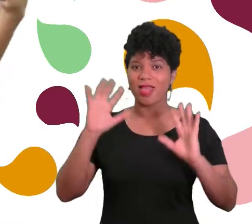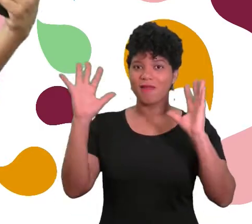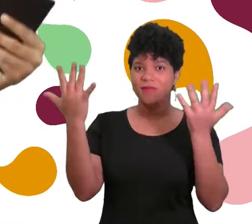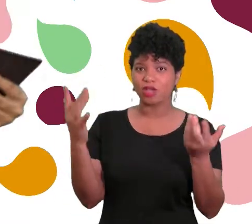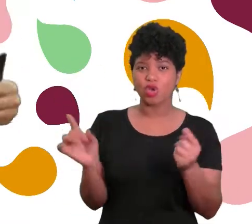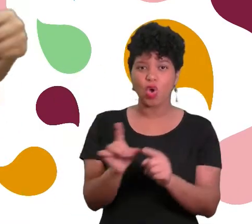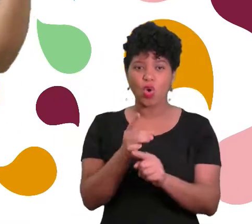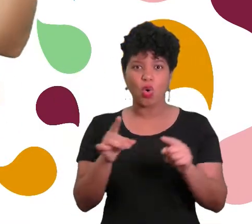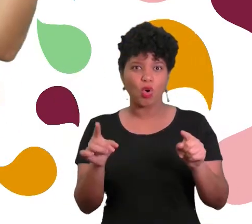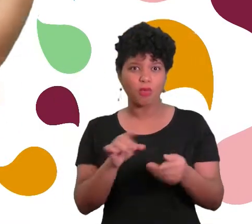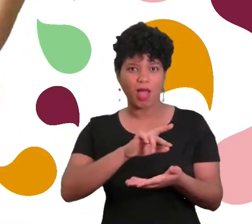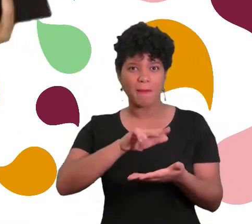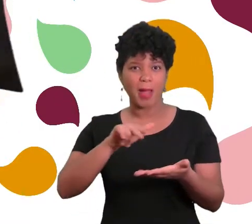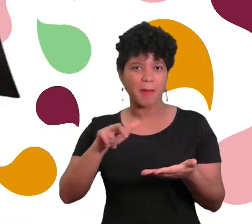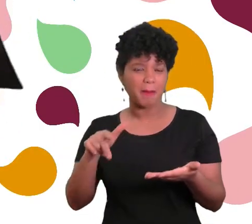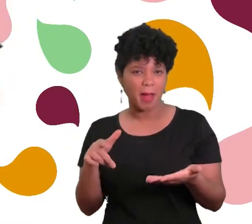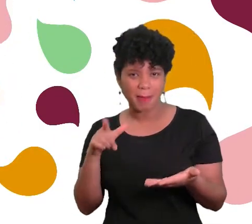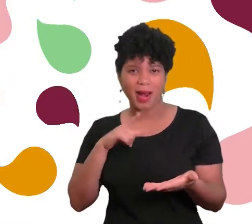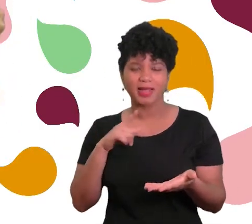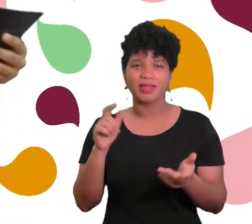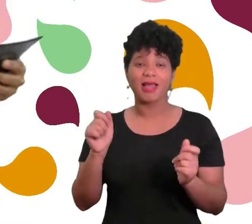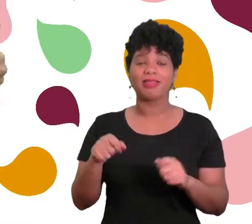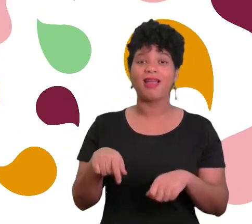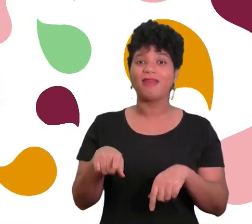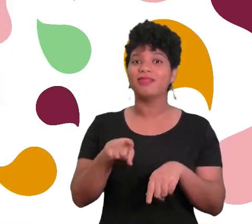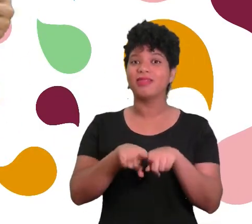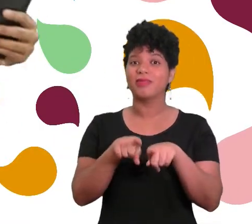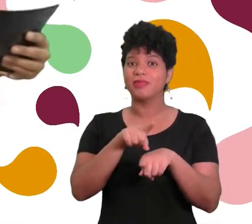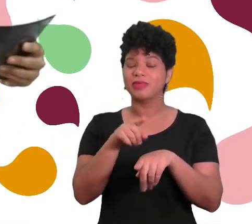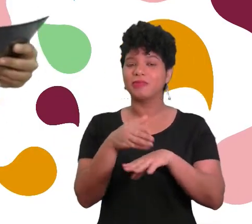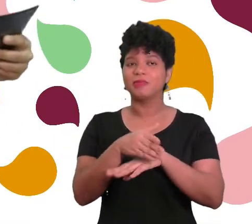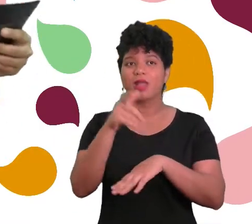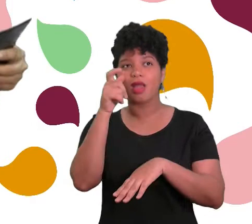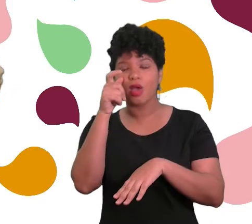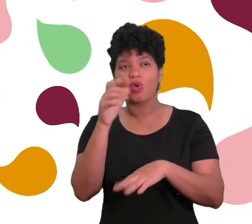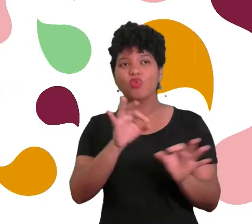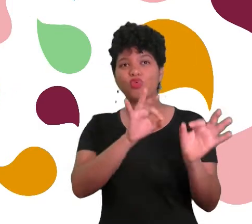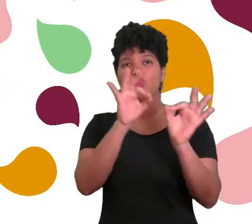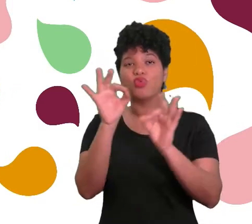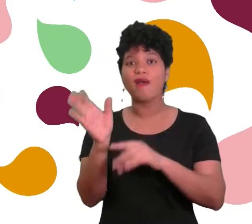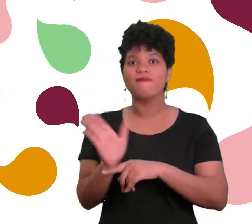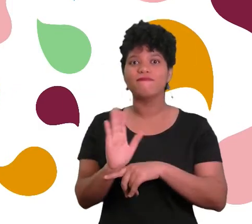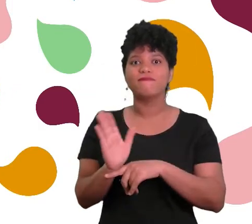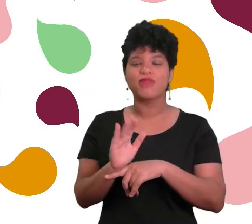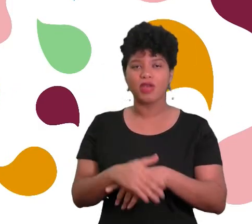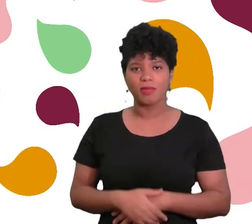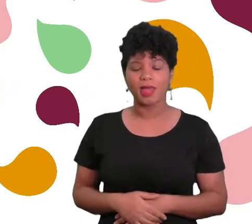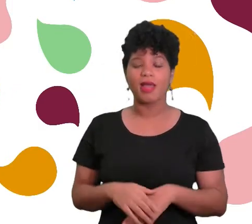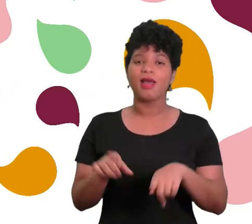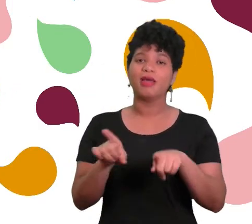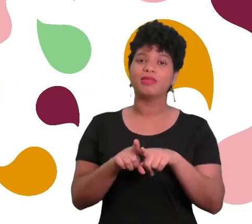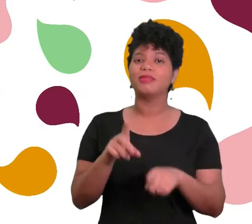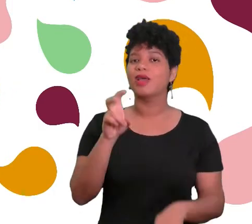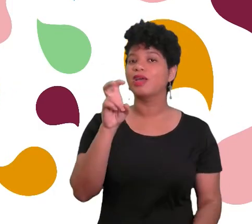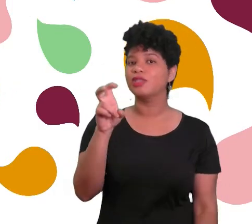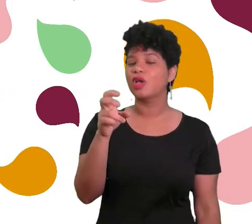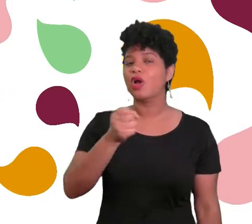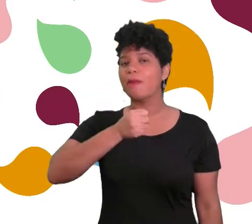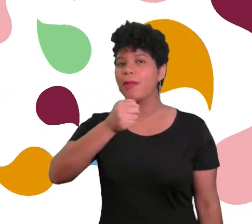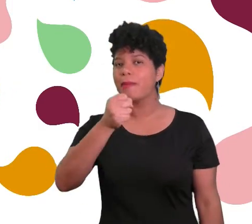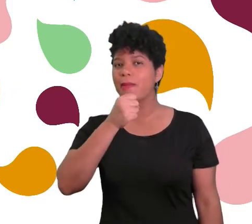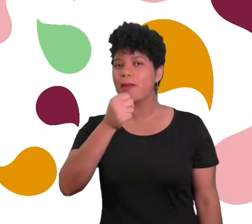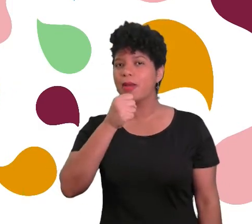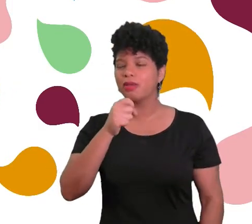musicais, performances, vai disponibilizar filmes para vocês verem durante todo o festival e também conta com um ciclo de 5 debates, sempre